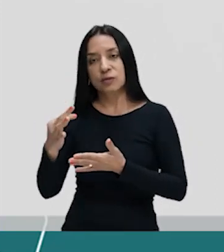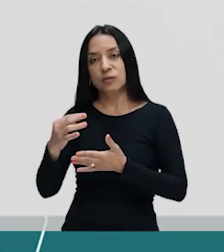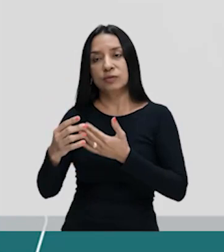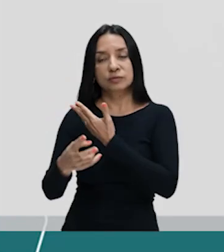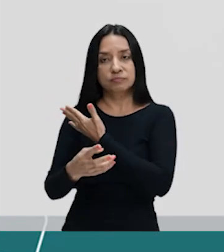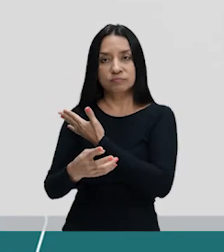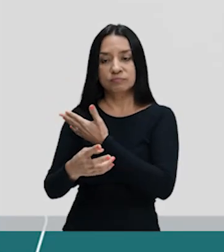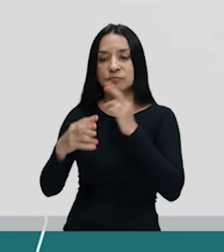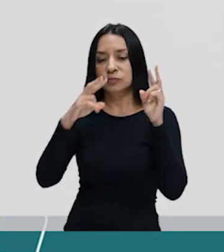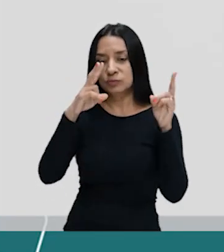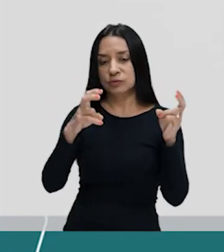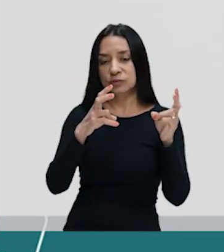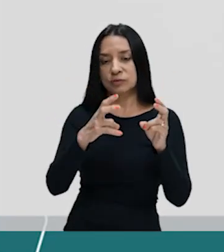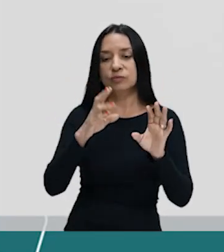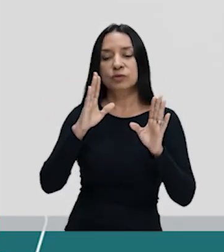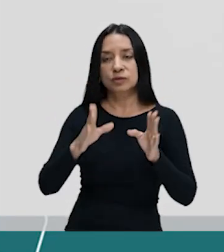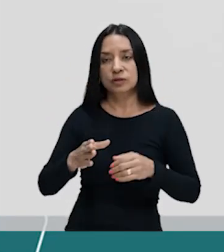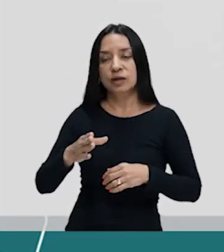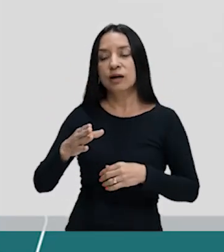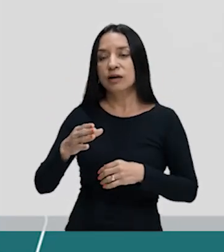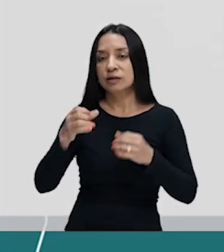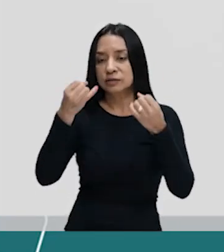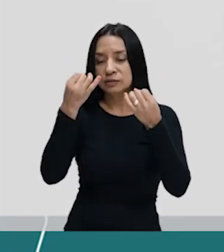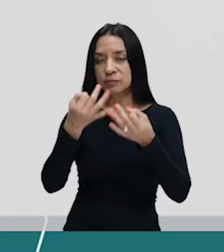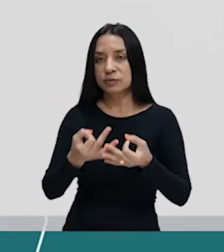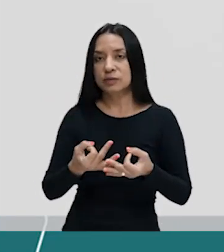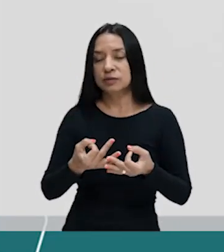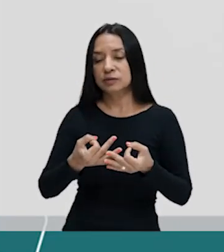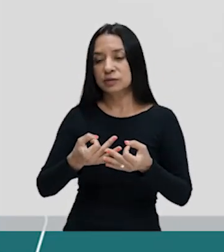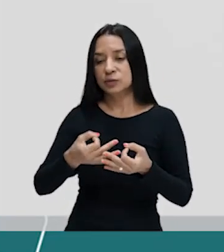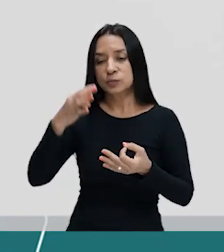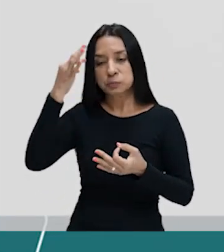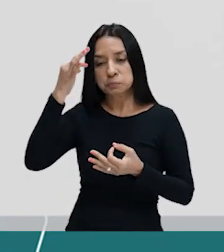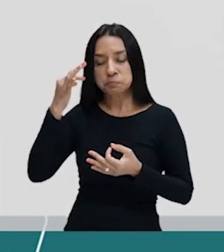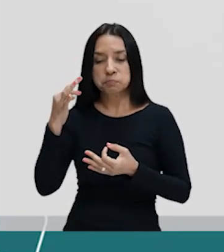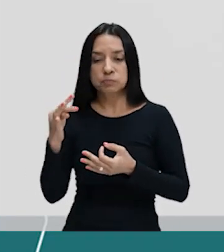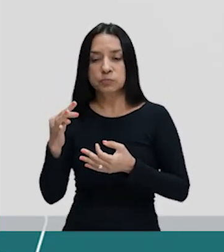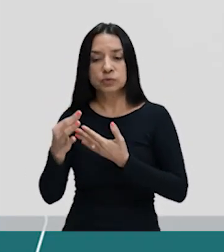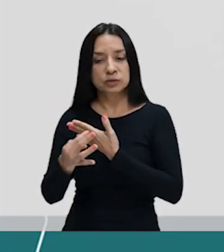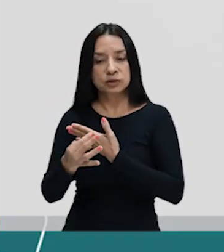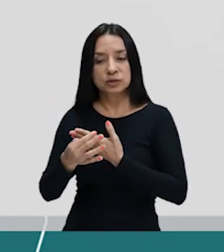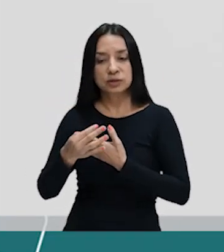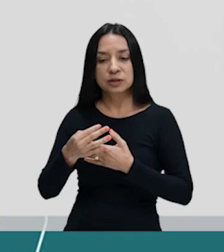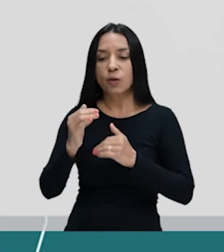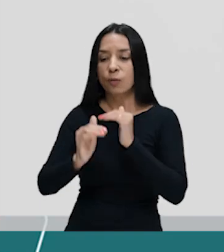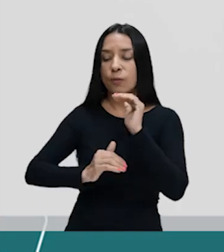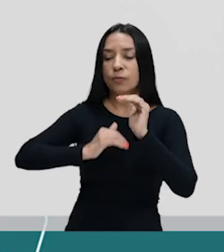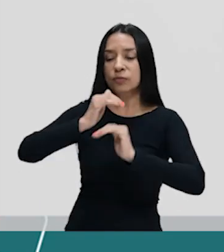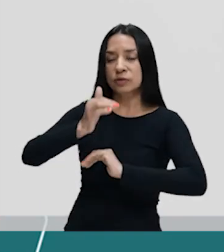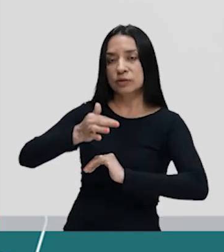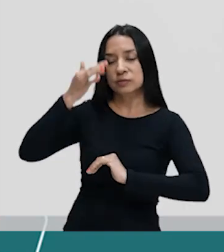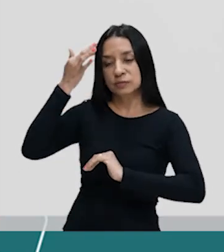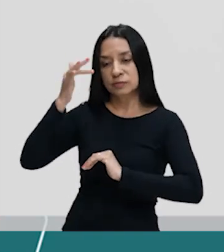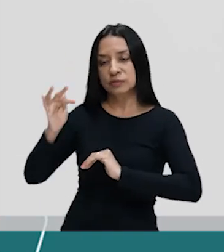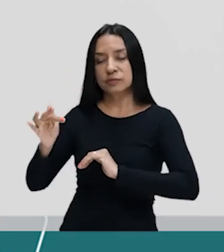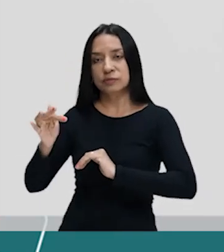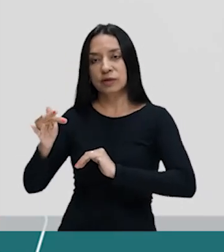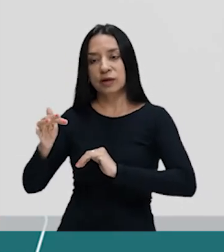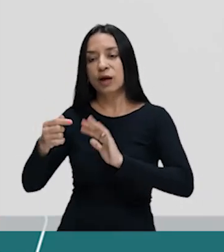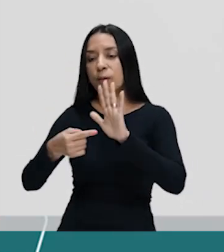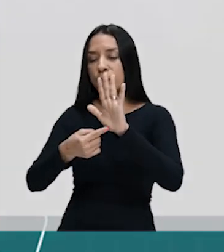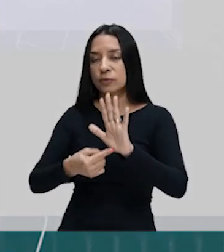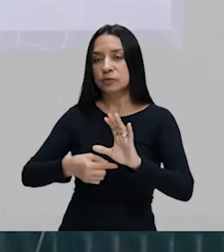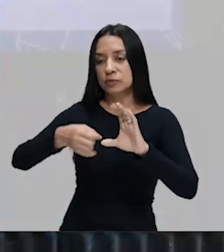essa experiência filosófica, este processo do filosofar, ok? E nós mostramos características, estes elementos